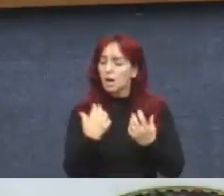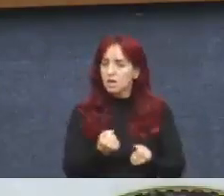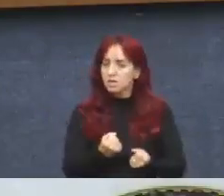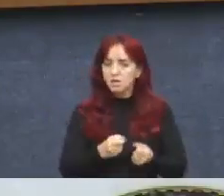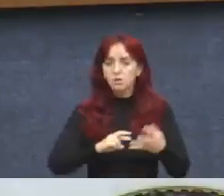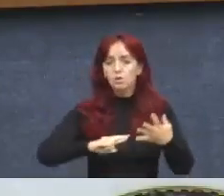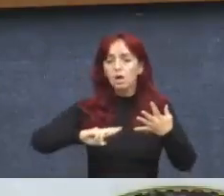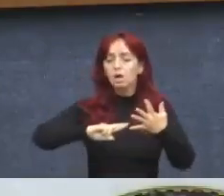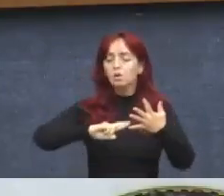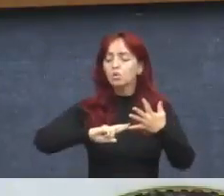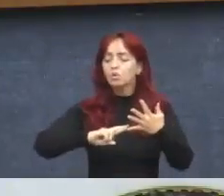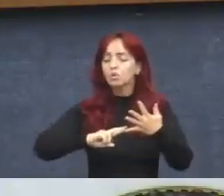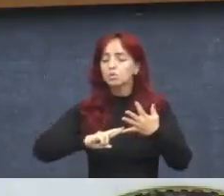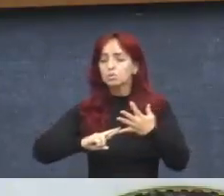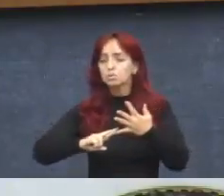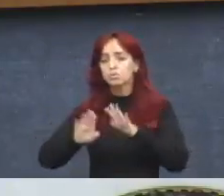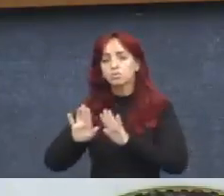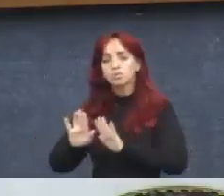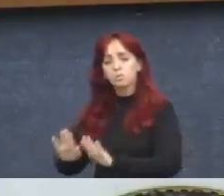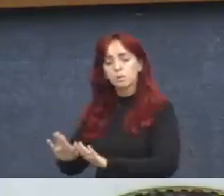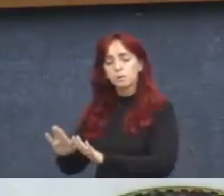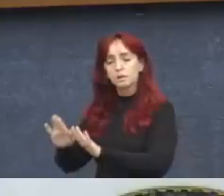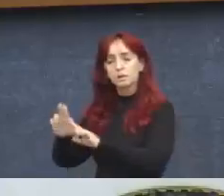e os contrários se manifestem.